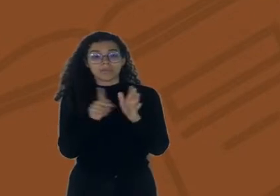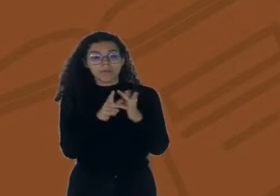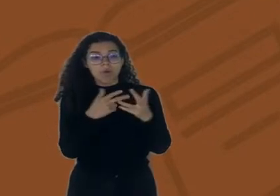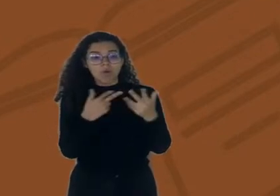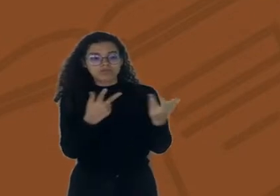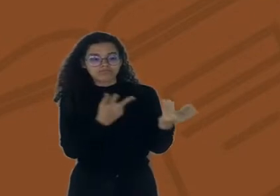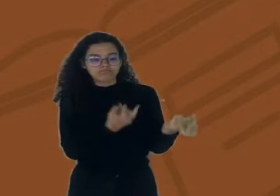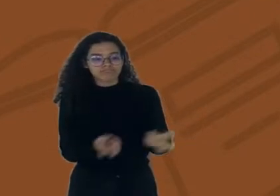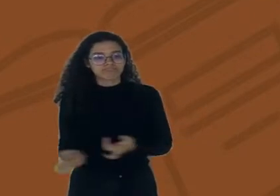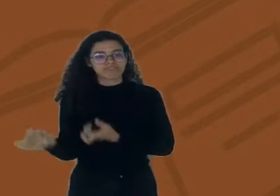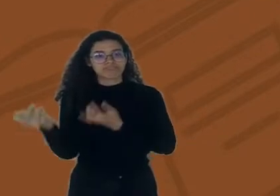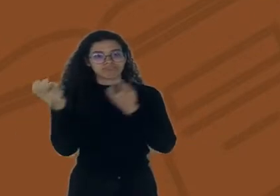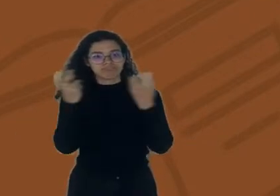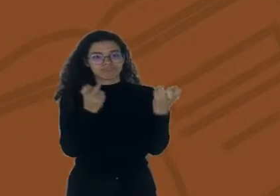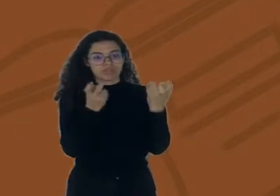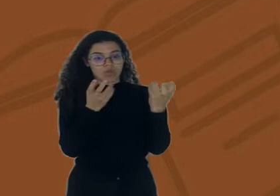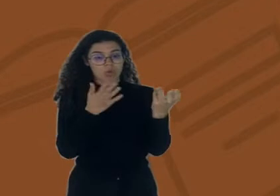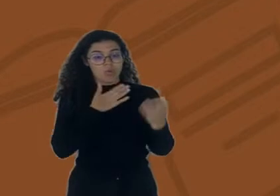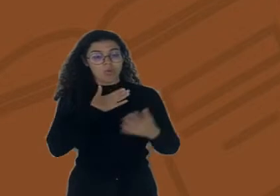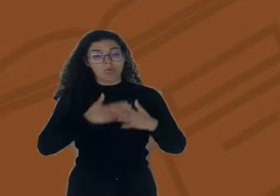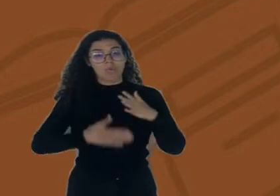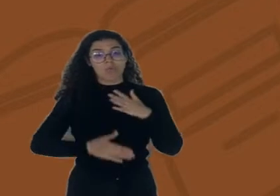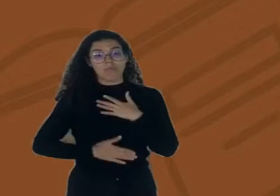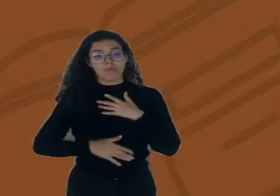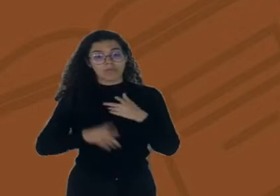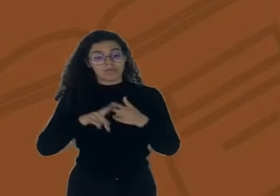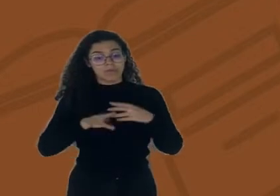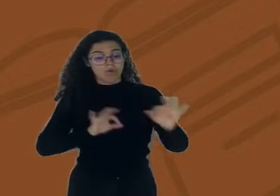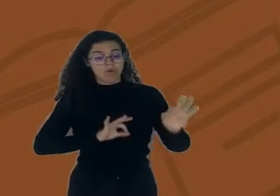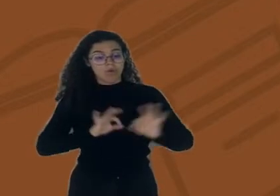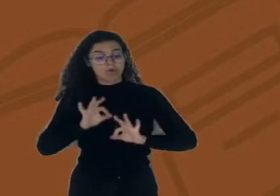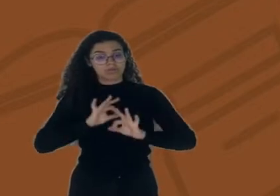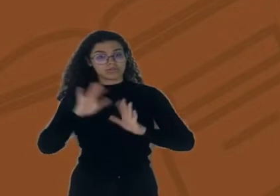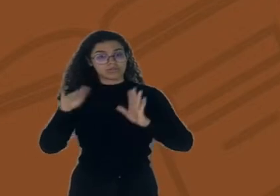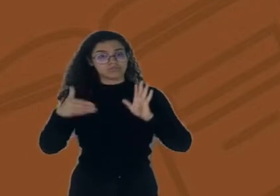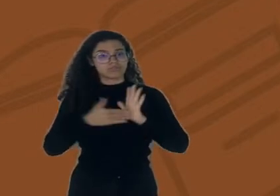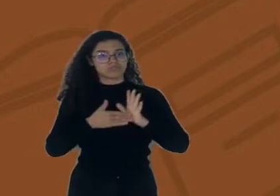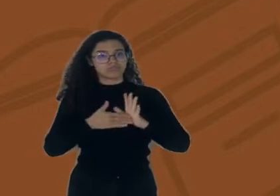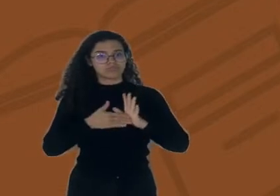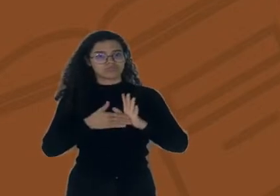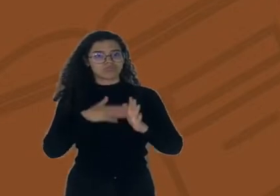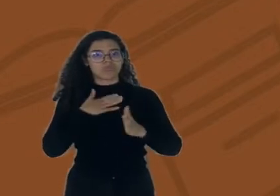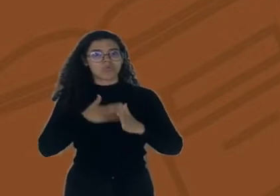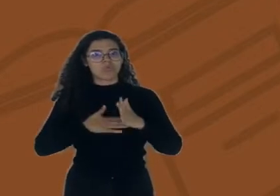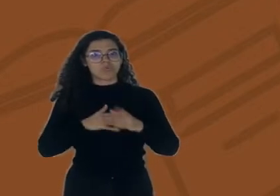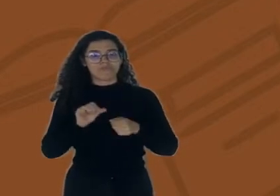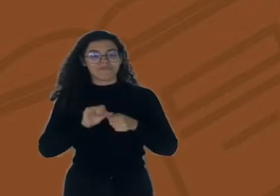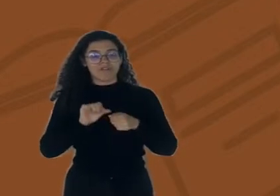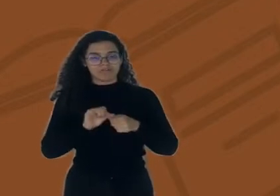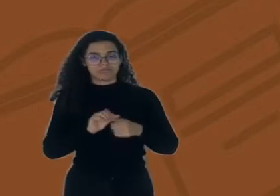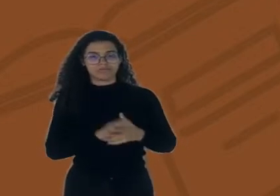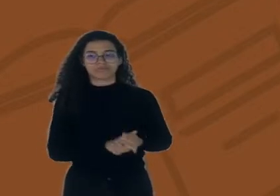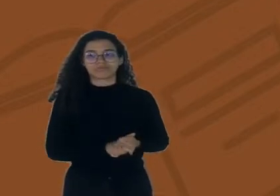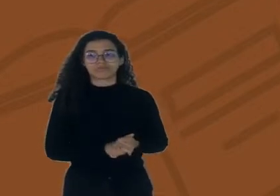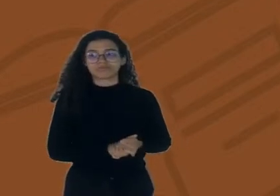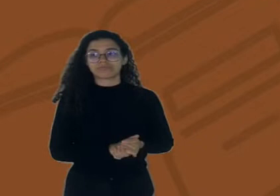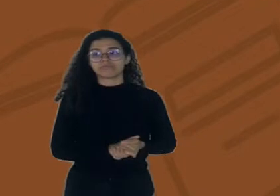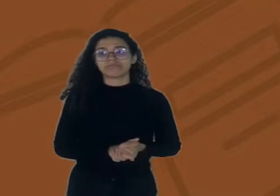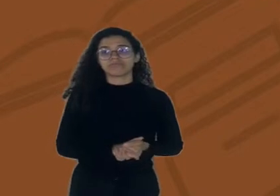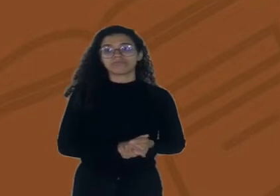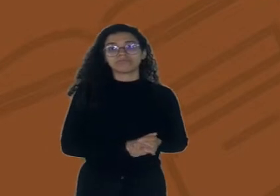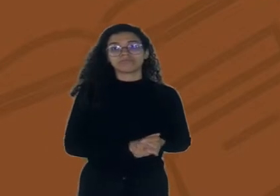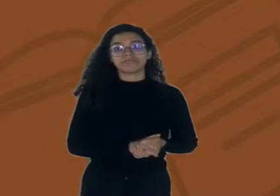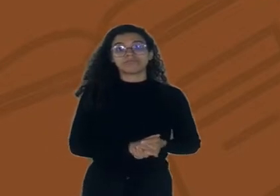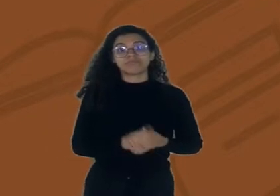corpo e coordena suas funções ou ações. Então, essas são